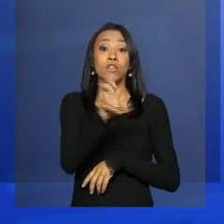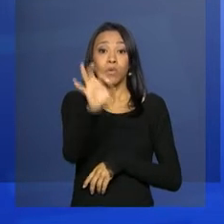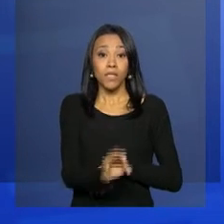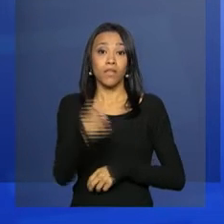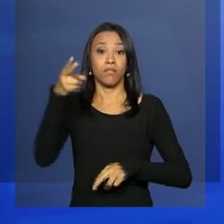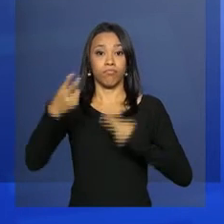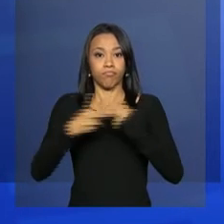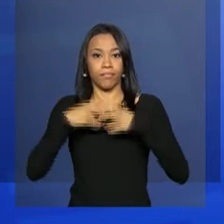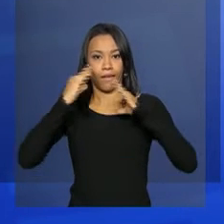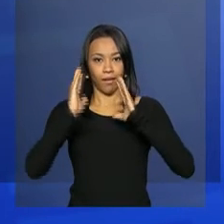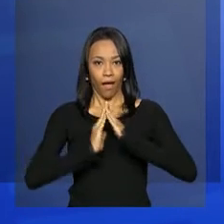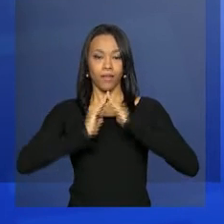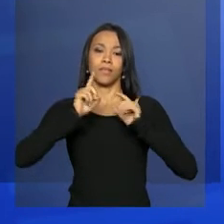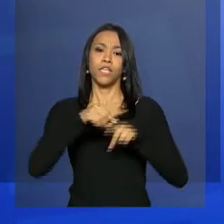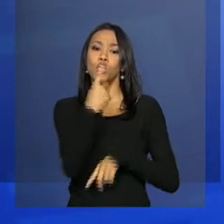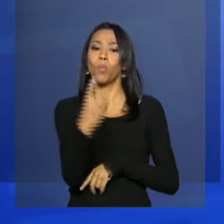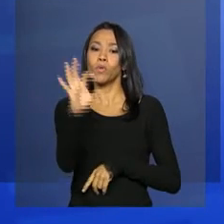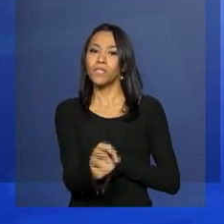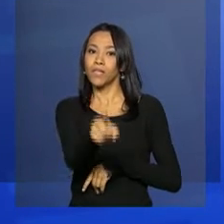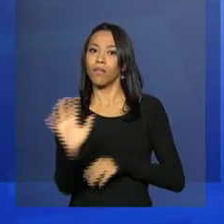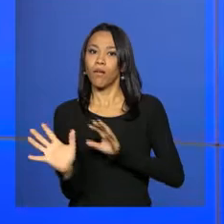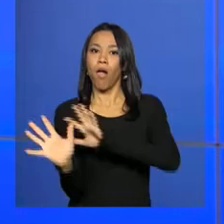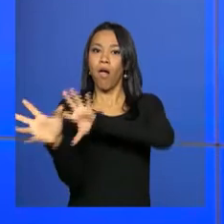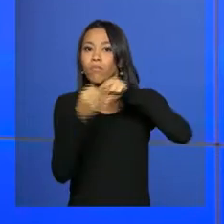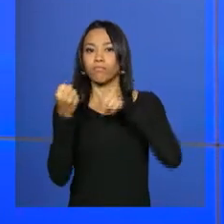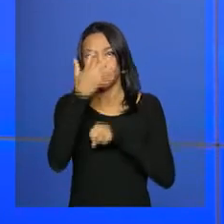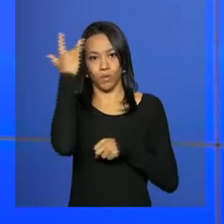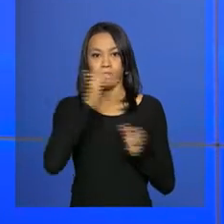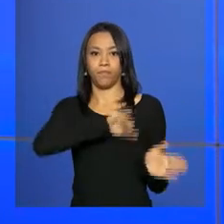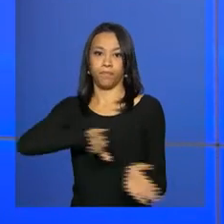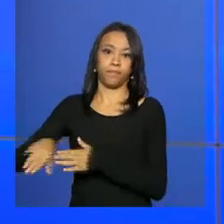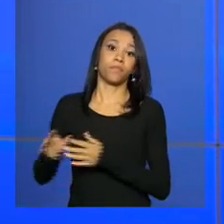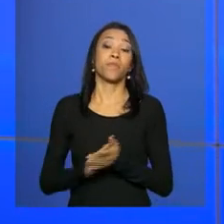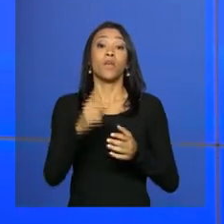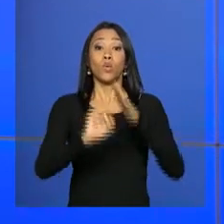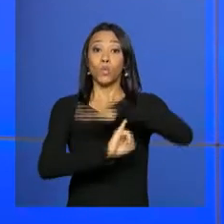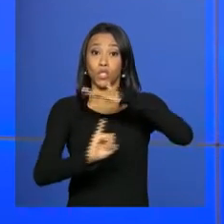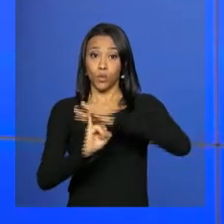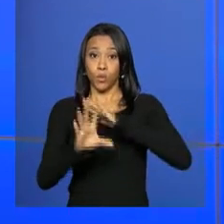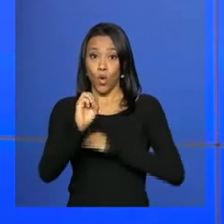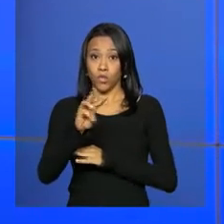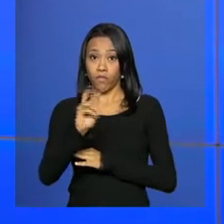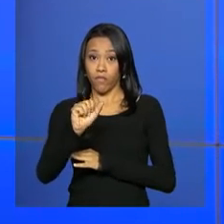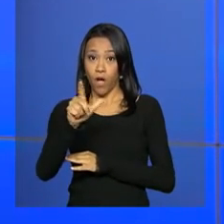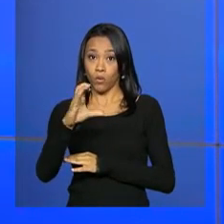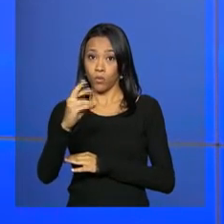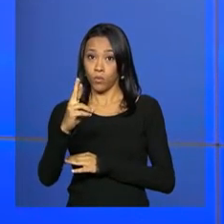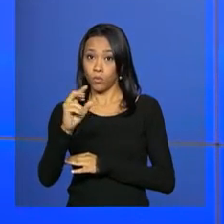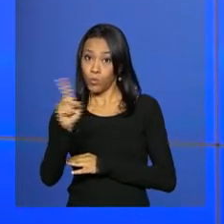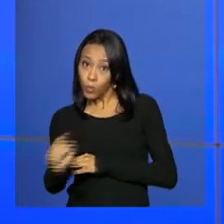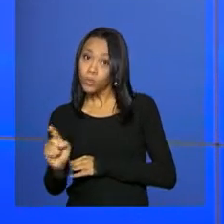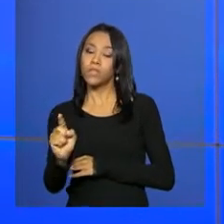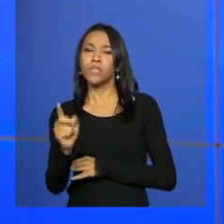e menos de 1% por tráfico de pessoas o instituto oswaldo cruz divulgou o primeiro balanço do trabalho